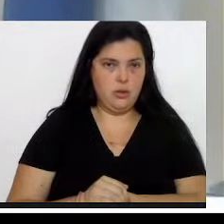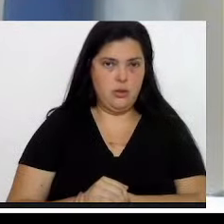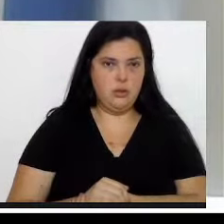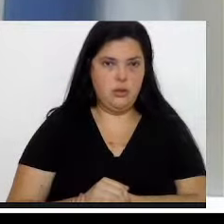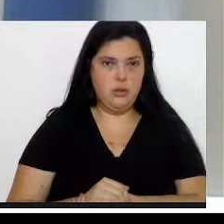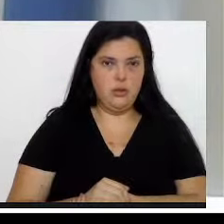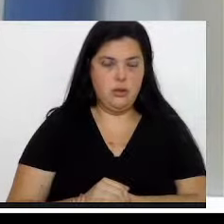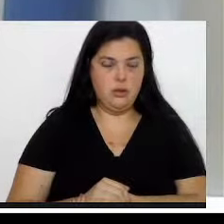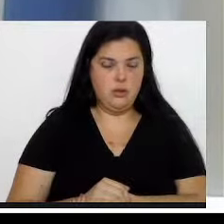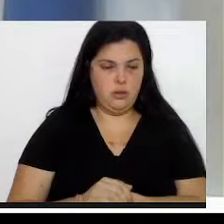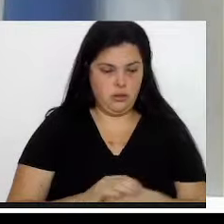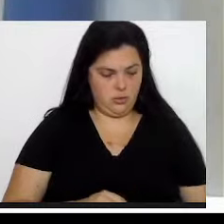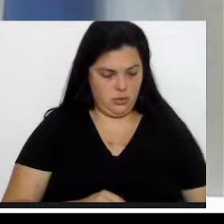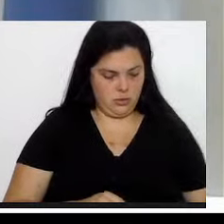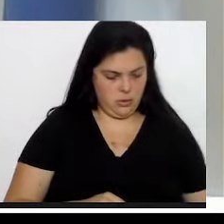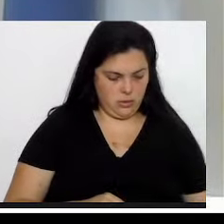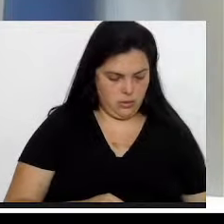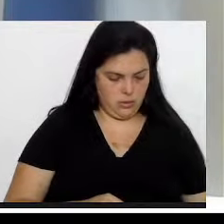terceiro?